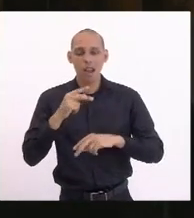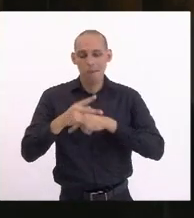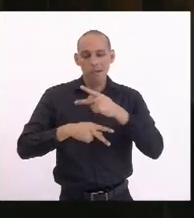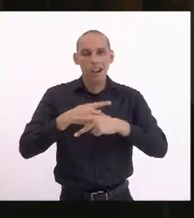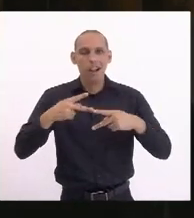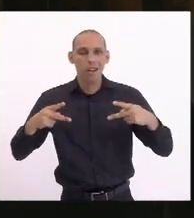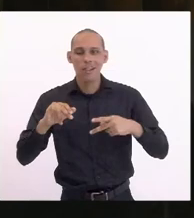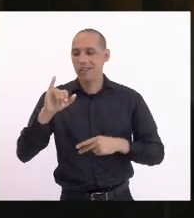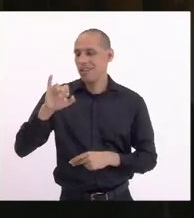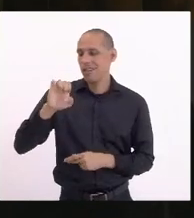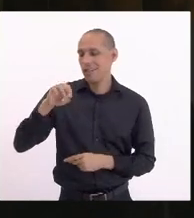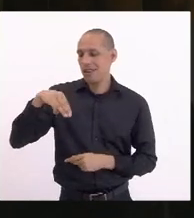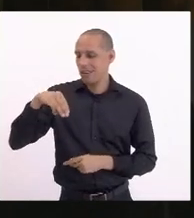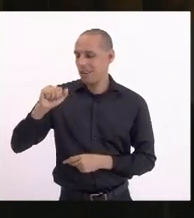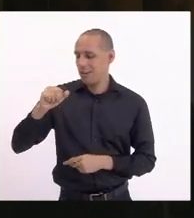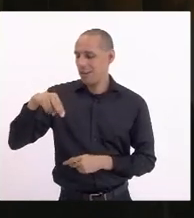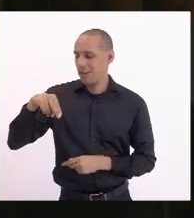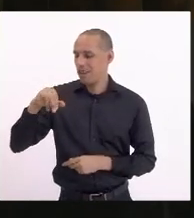Iemanjá.